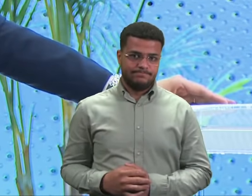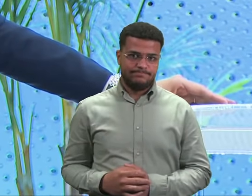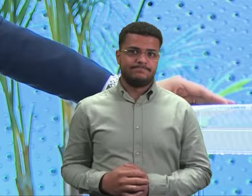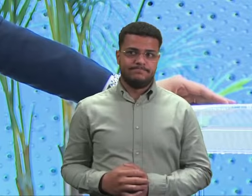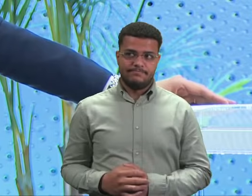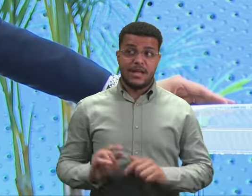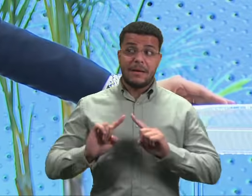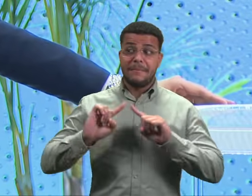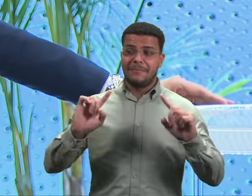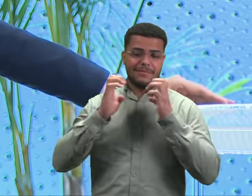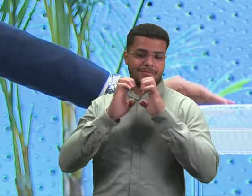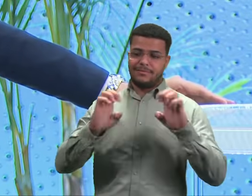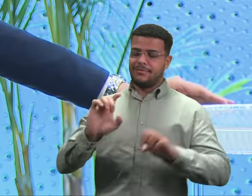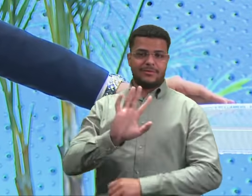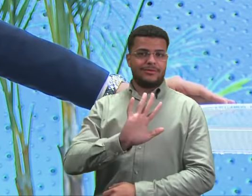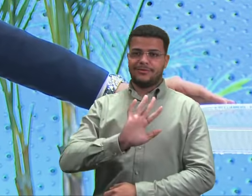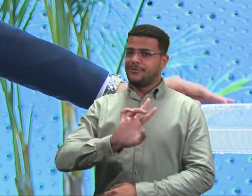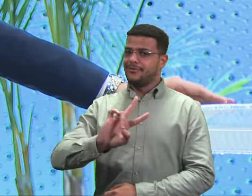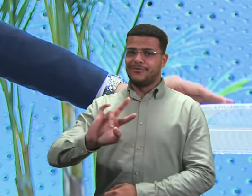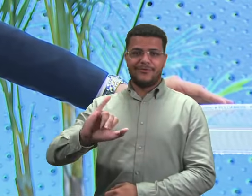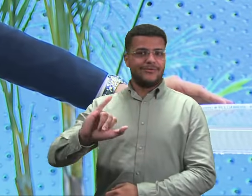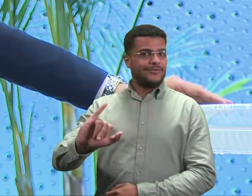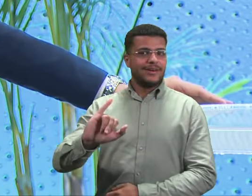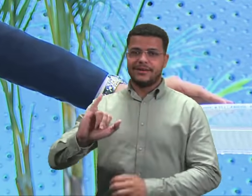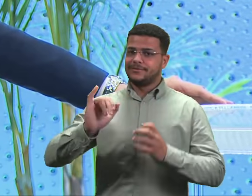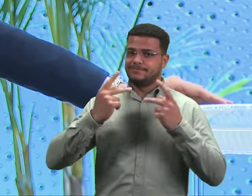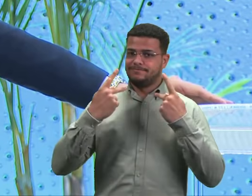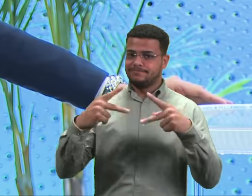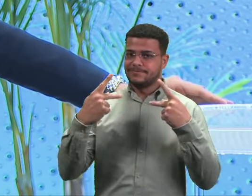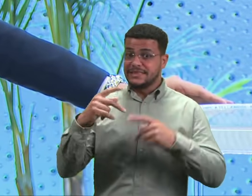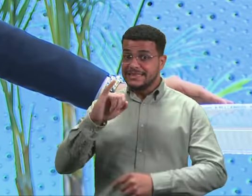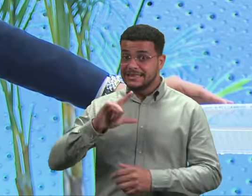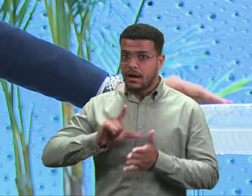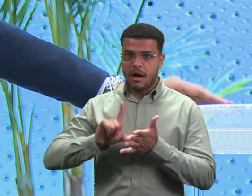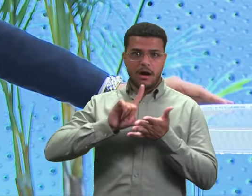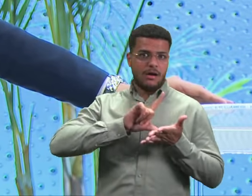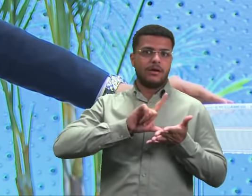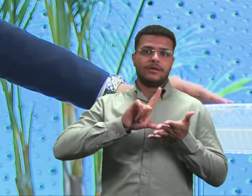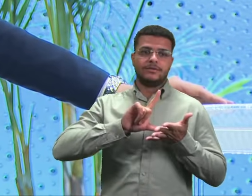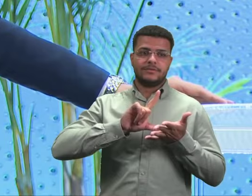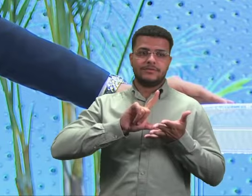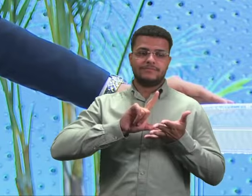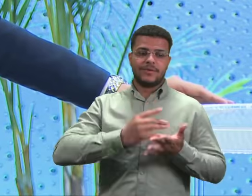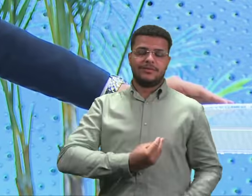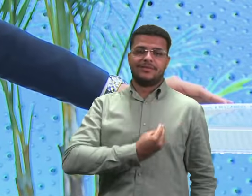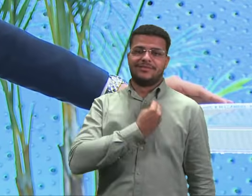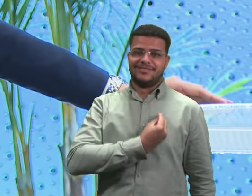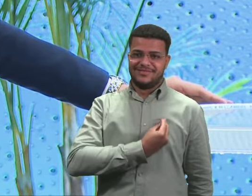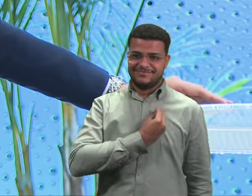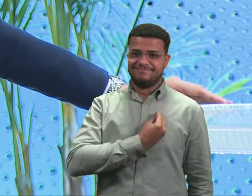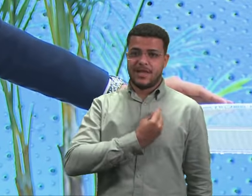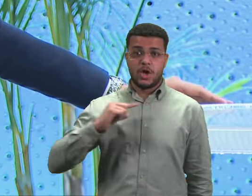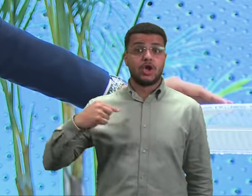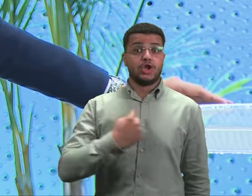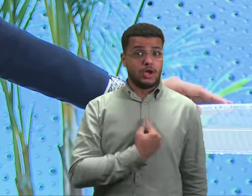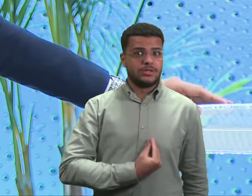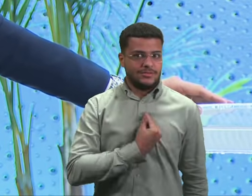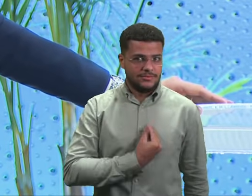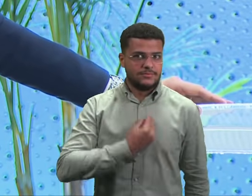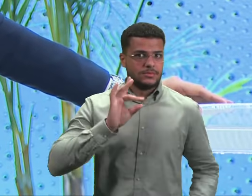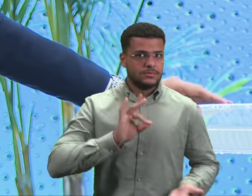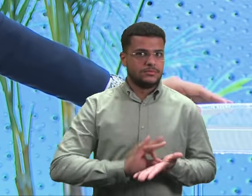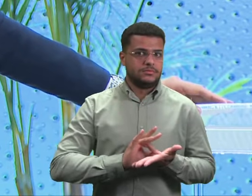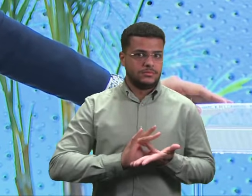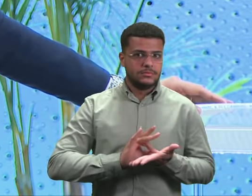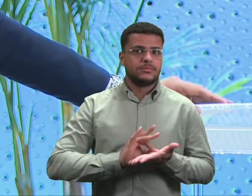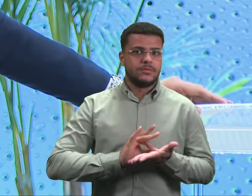o Evangelho não será pregado se ele antes não for vivido por nós. Ninguém